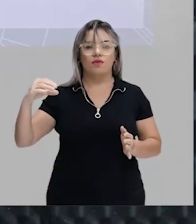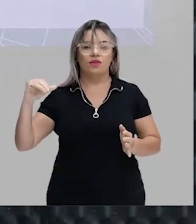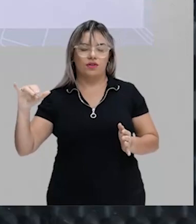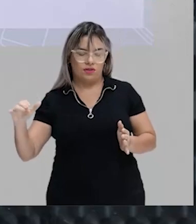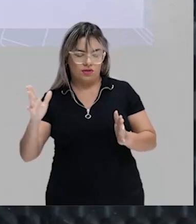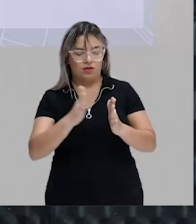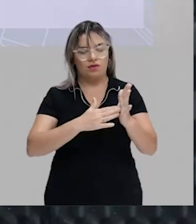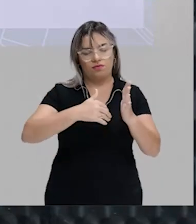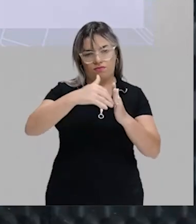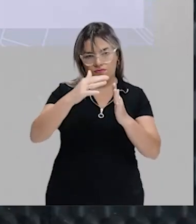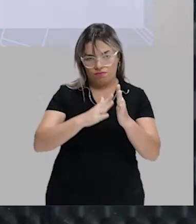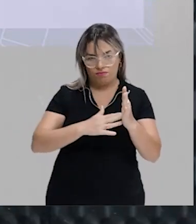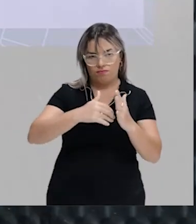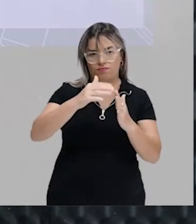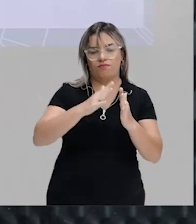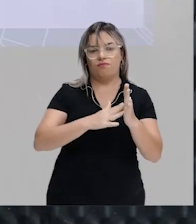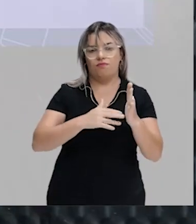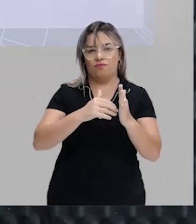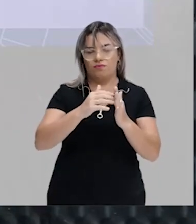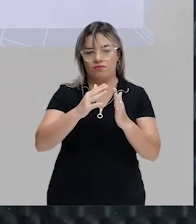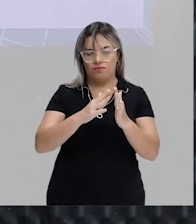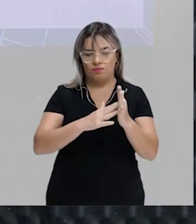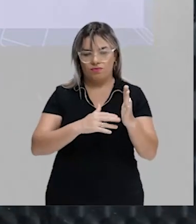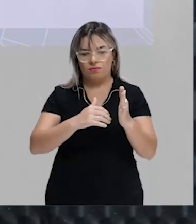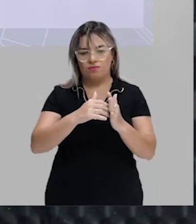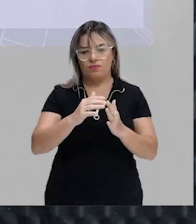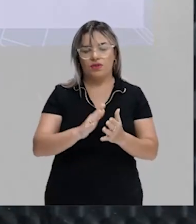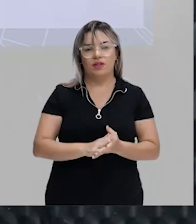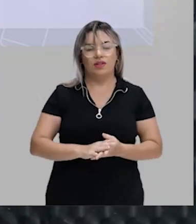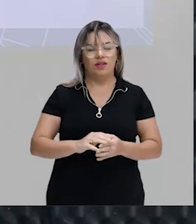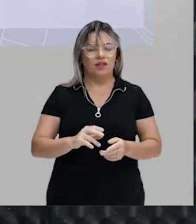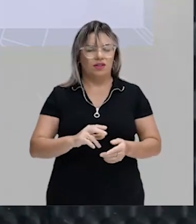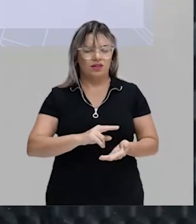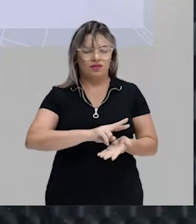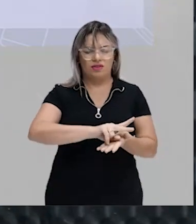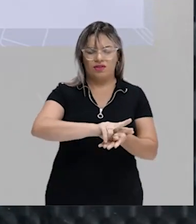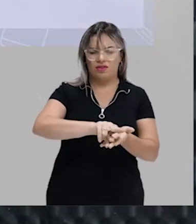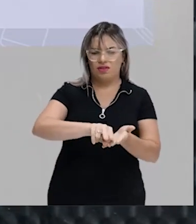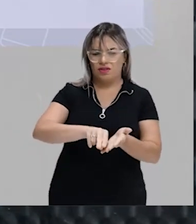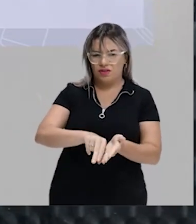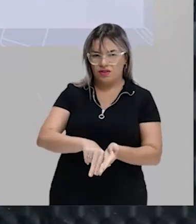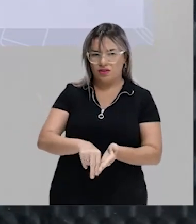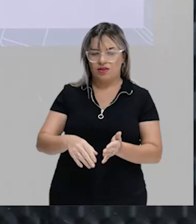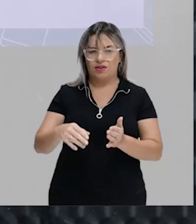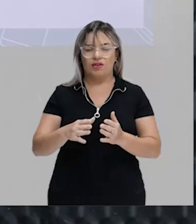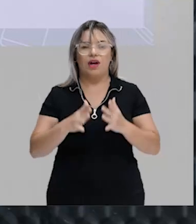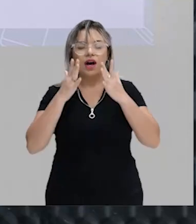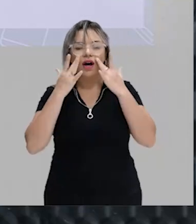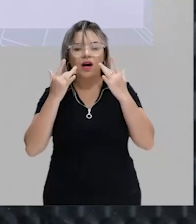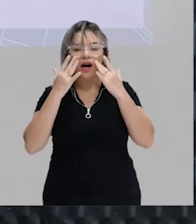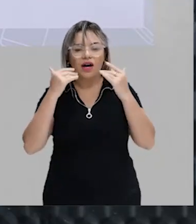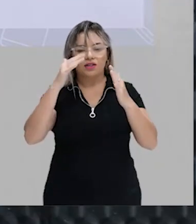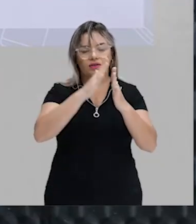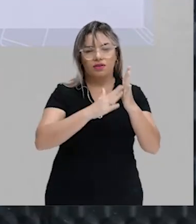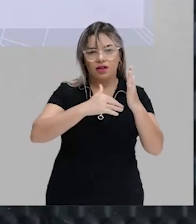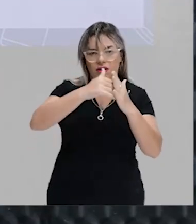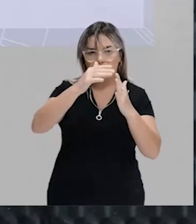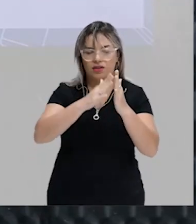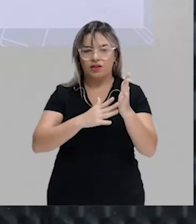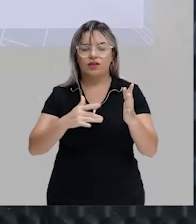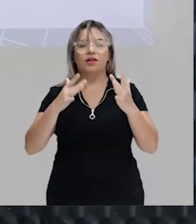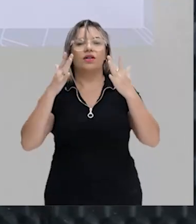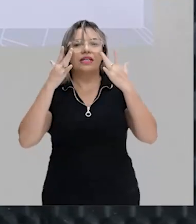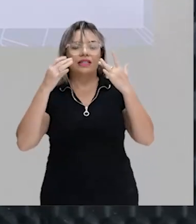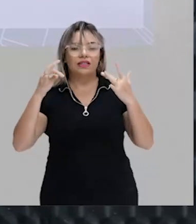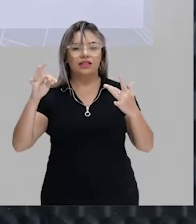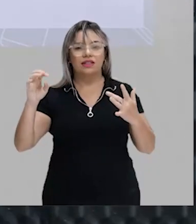de arte. Nós temos as artes plásticas, nós temos o teatro, nós temos também a arte